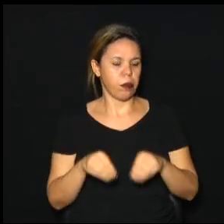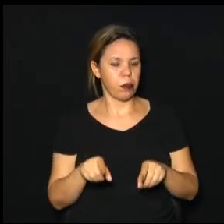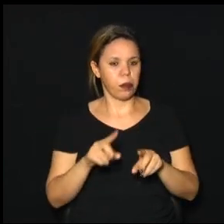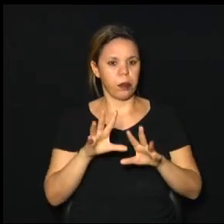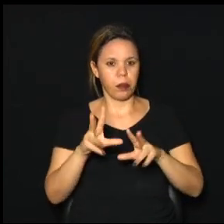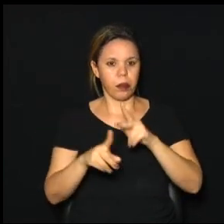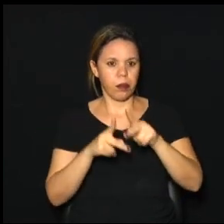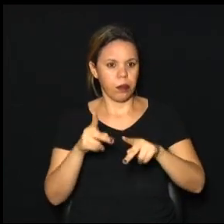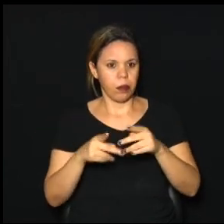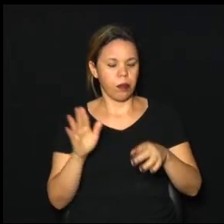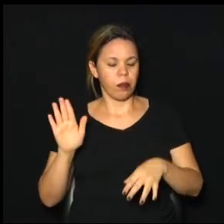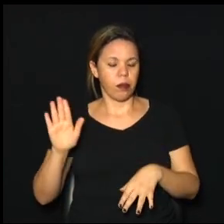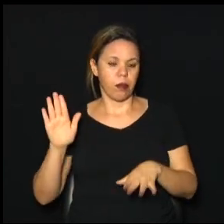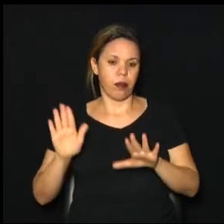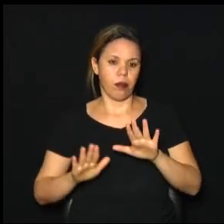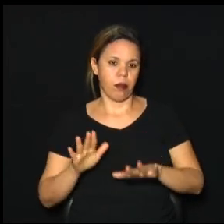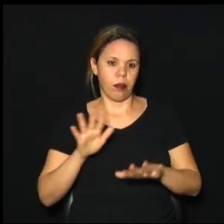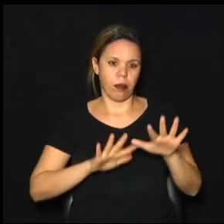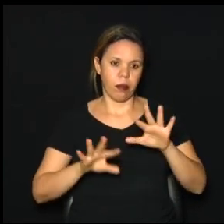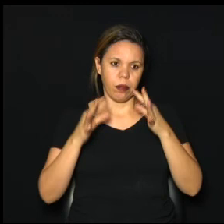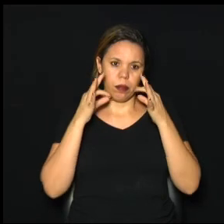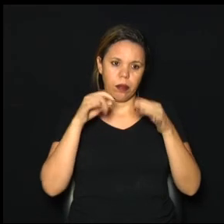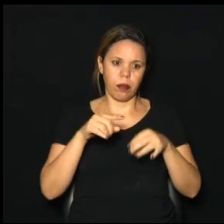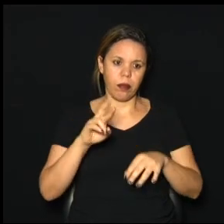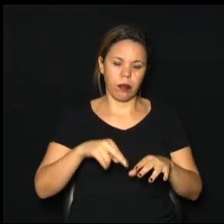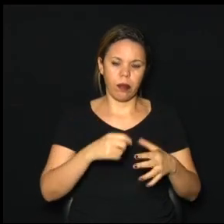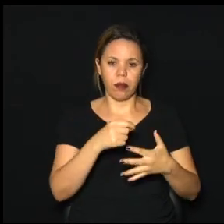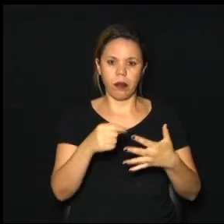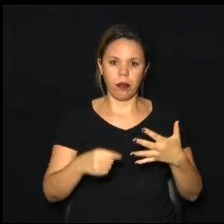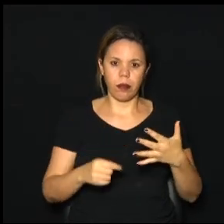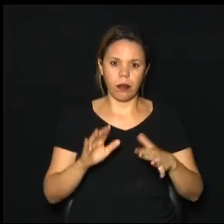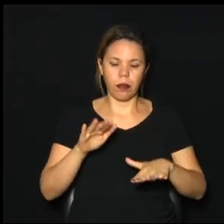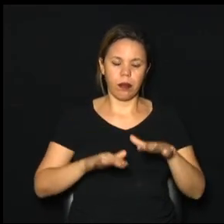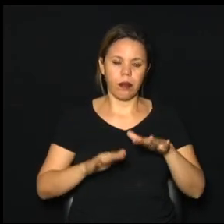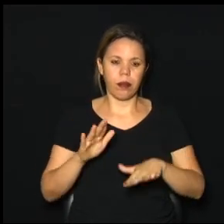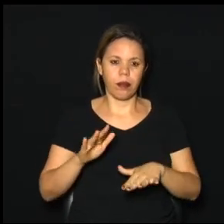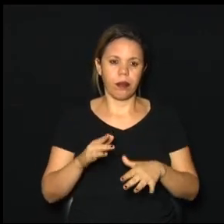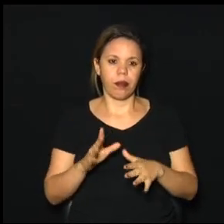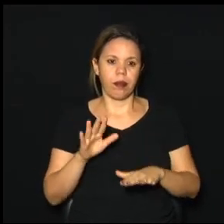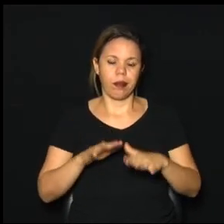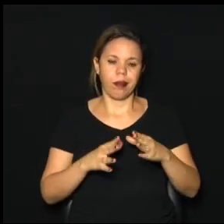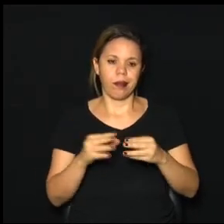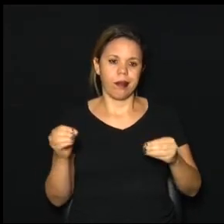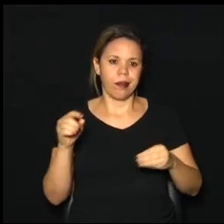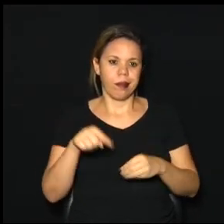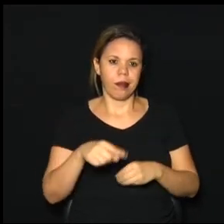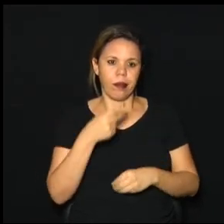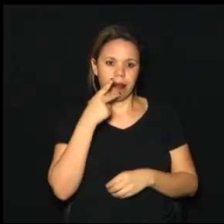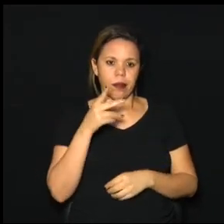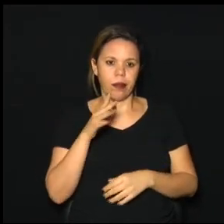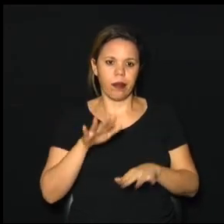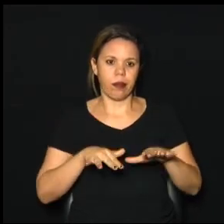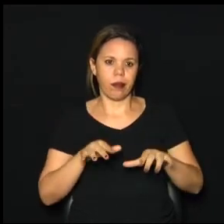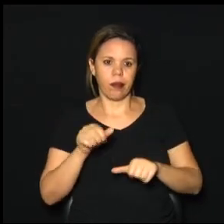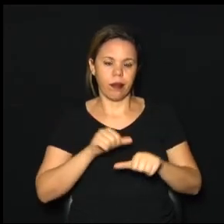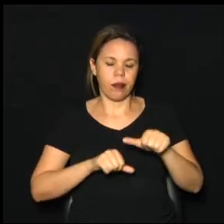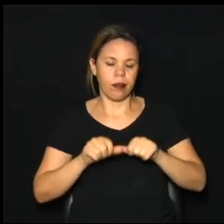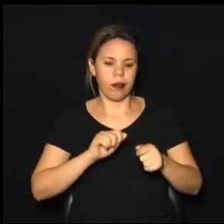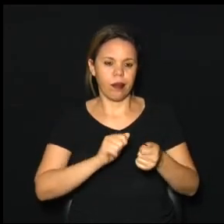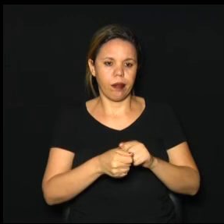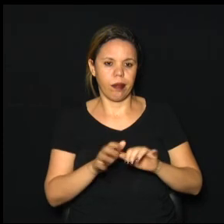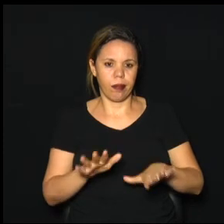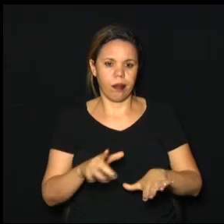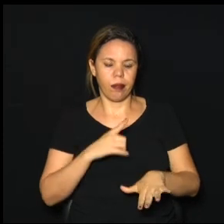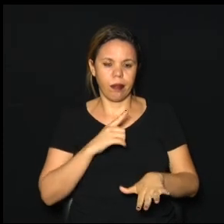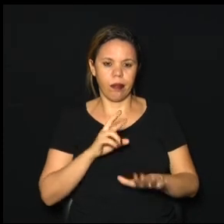todo tipo de candidato. Um ou outro, em razão de uma ou outra especificidade, vai fugir um pouquinho disso que eu disse aqui para vocês. Mas